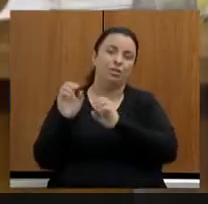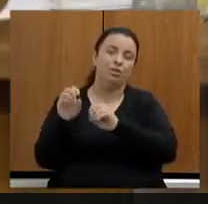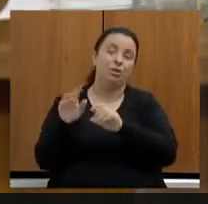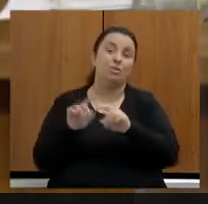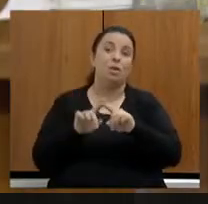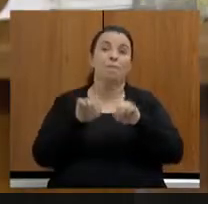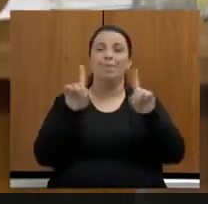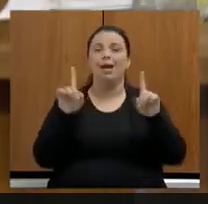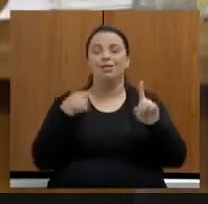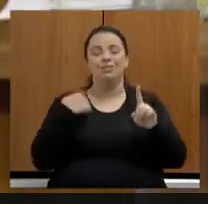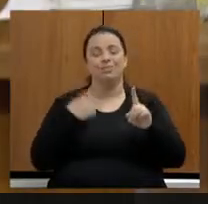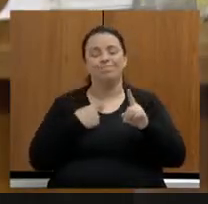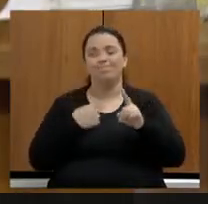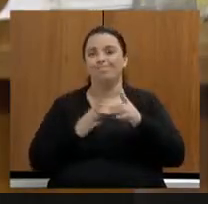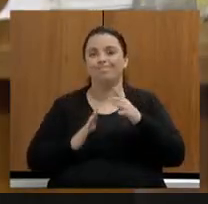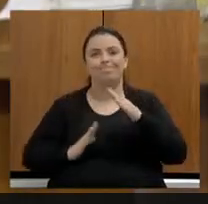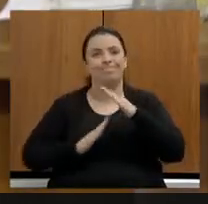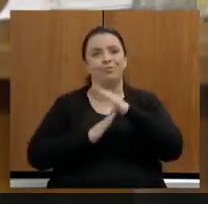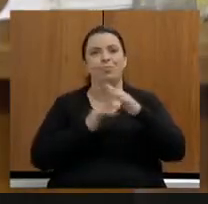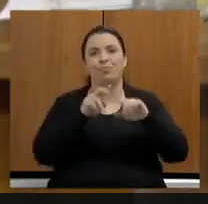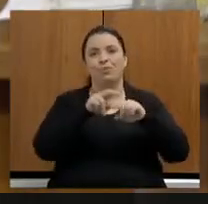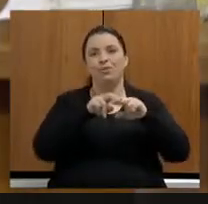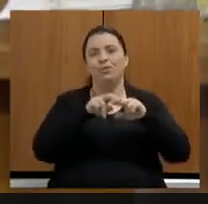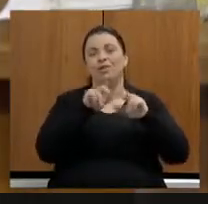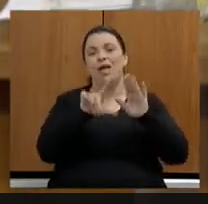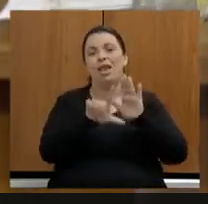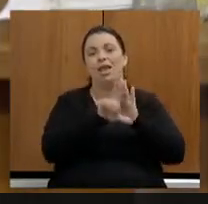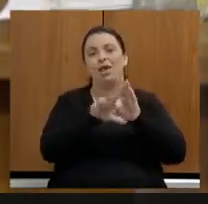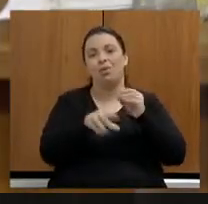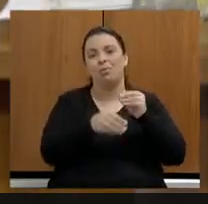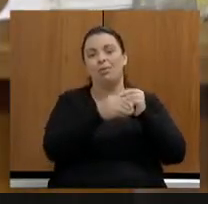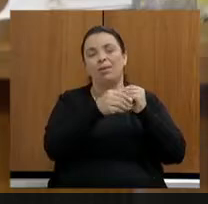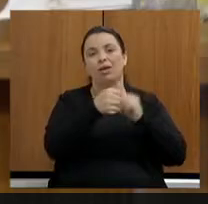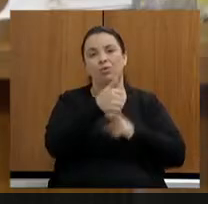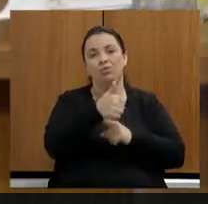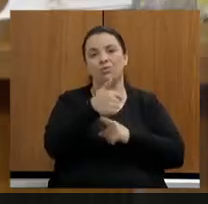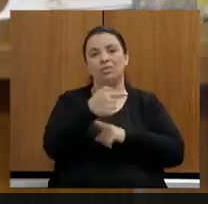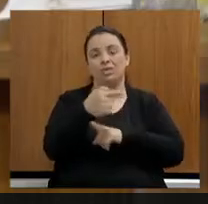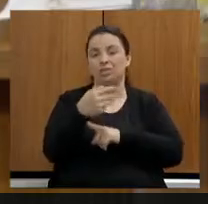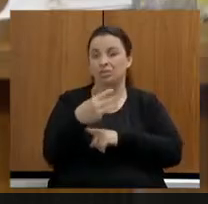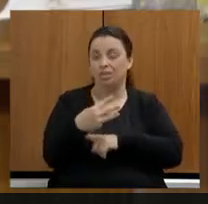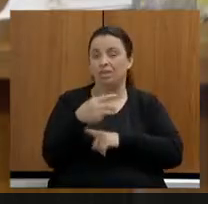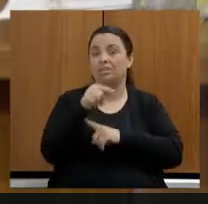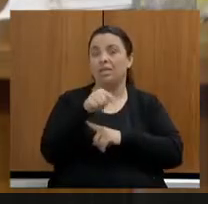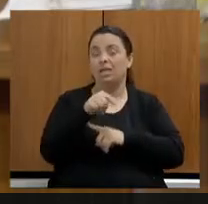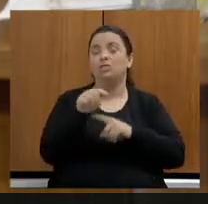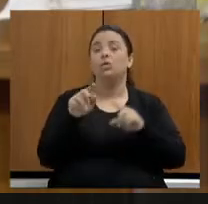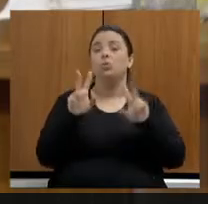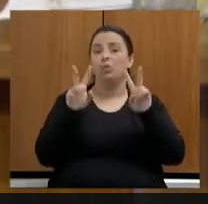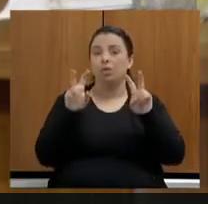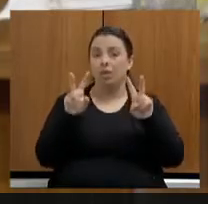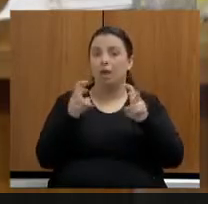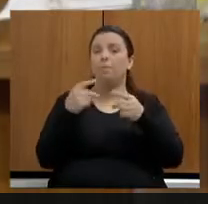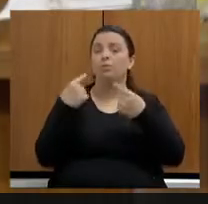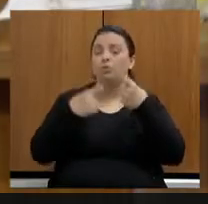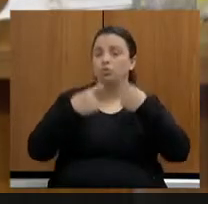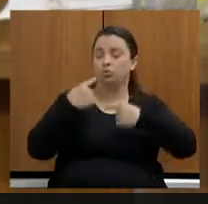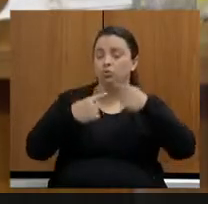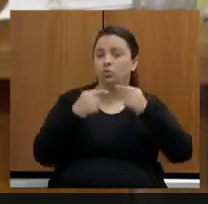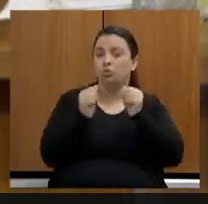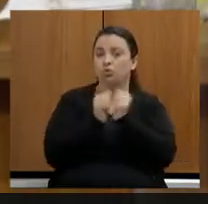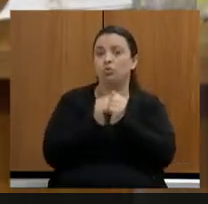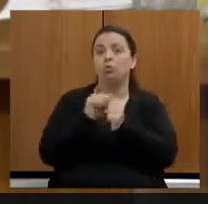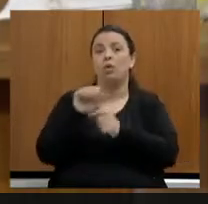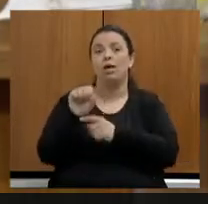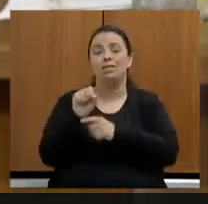pela lei complementar 173 na Esse foi um tema bastante discutido Rio deputada junto com a Seplag é é uma